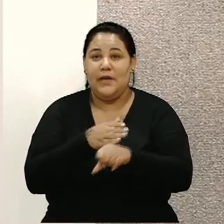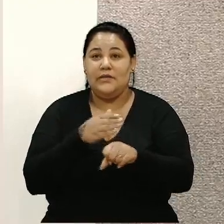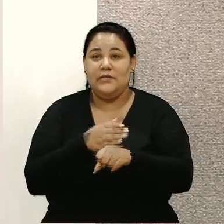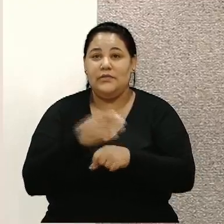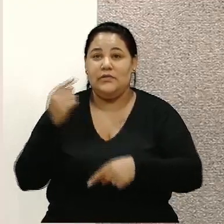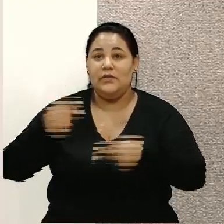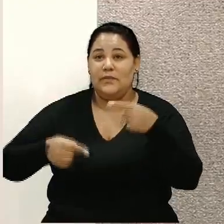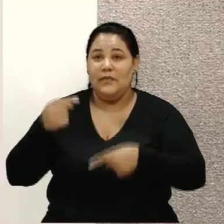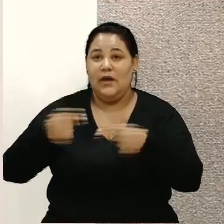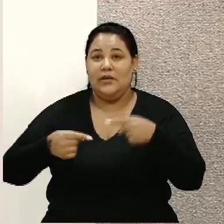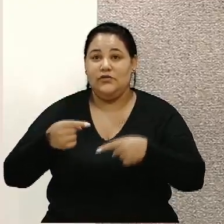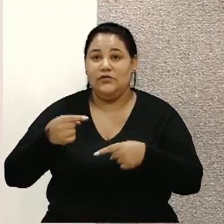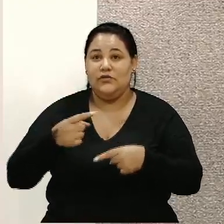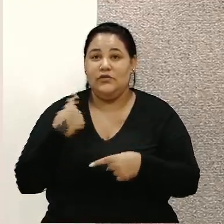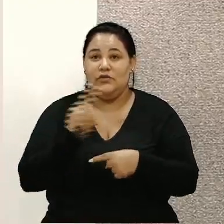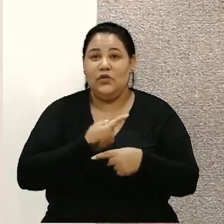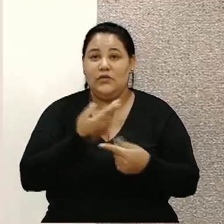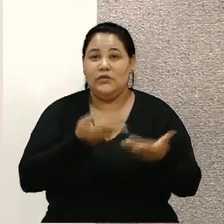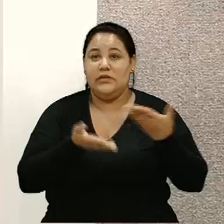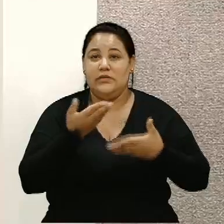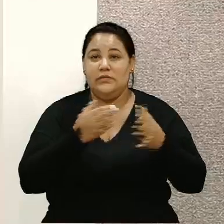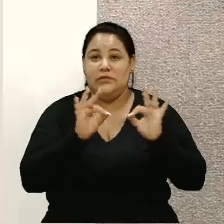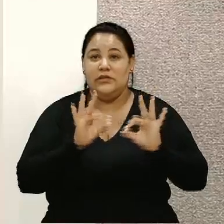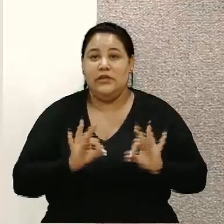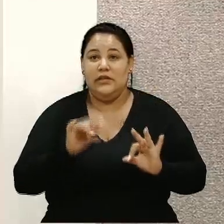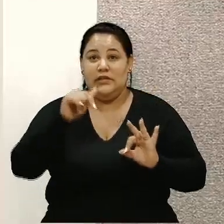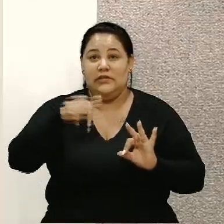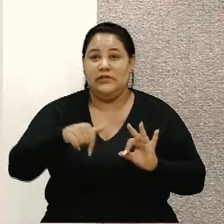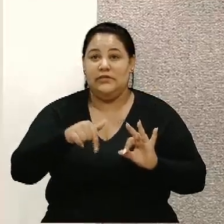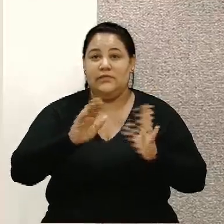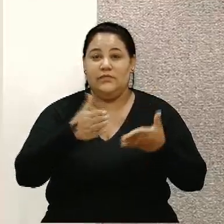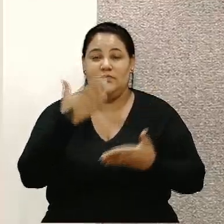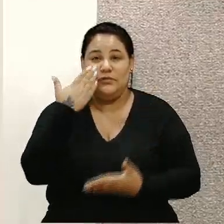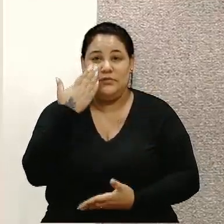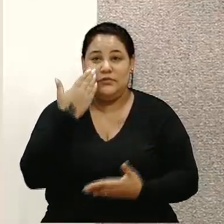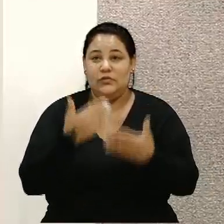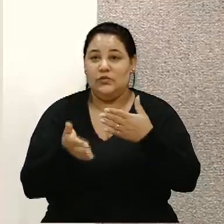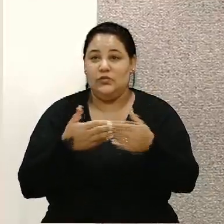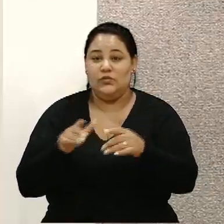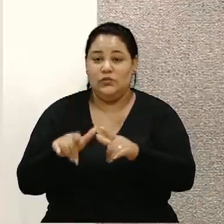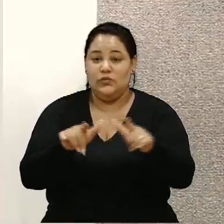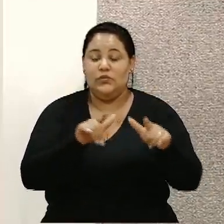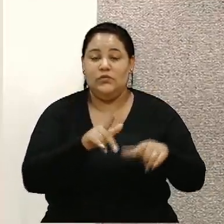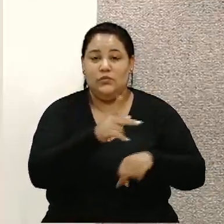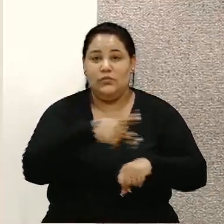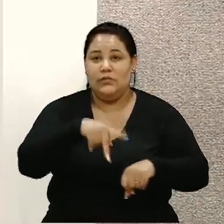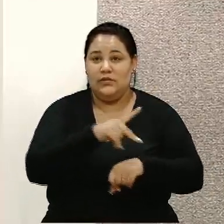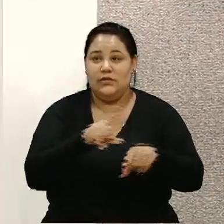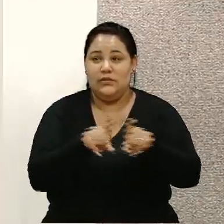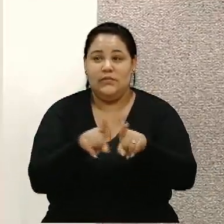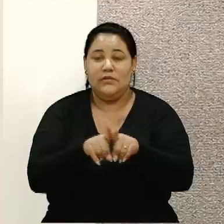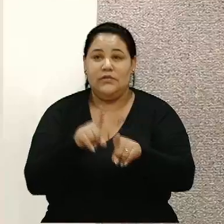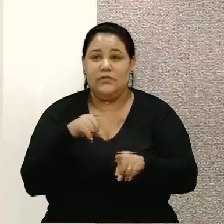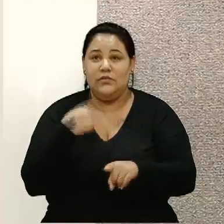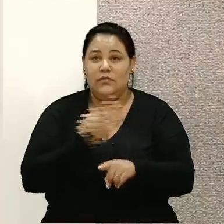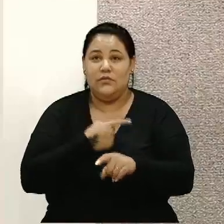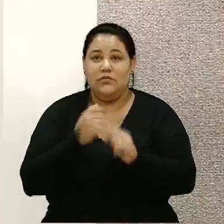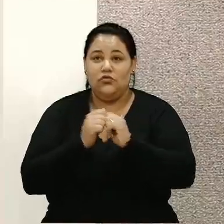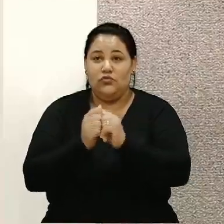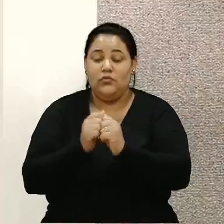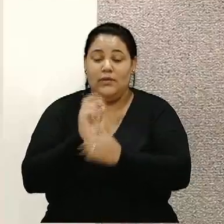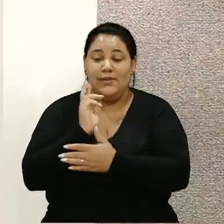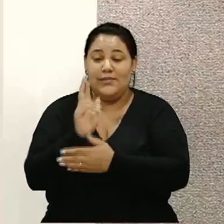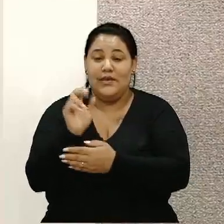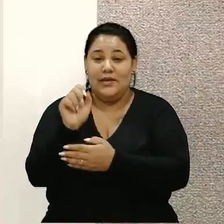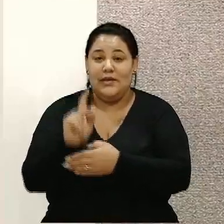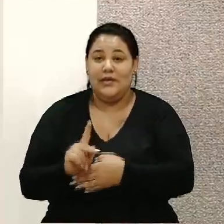nós tratamos disso aqui, e que isso jamais se perca em qualquer parlamento do nosso país, né? Estamos aqui justamente para representar quem nos trouxe